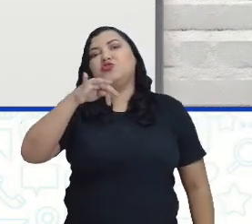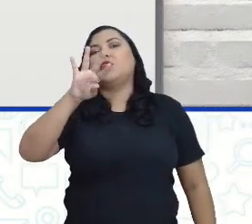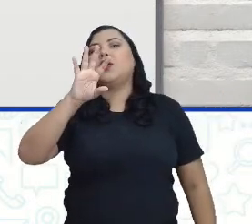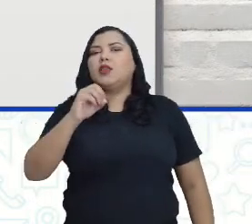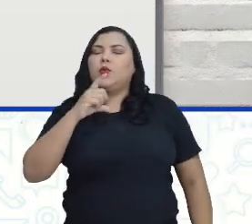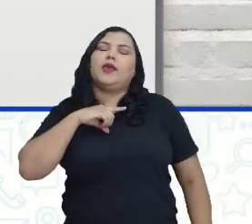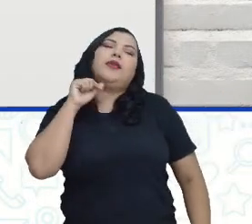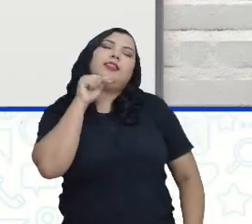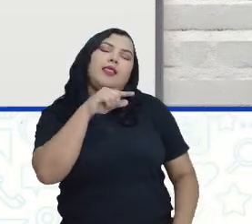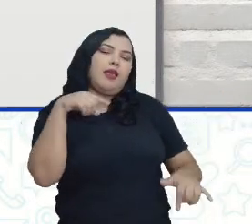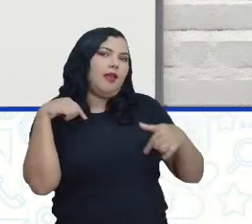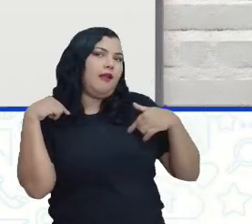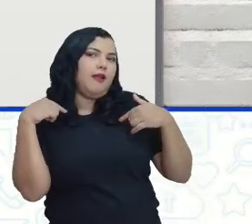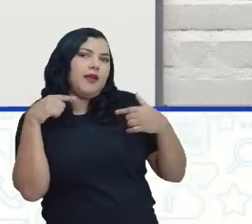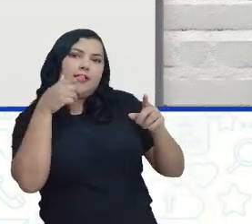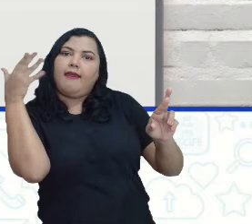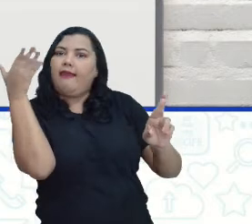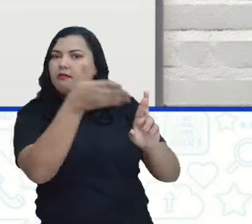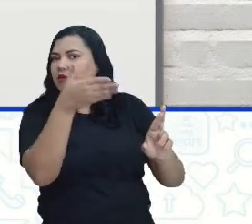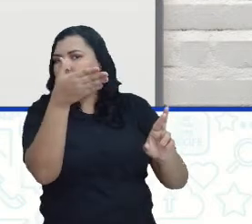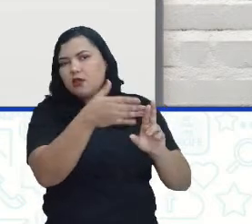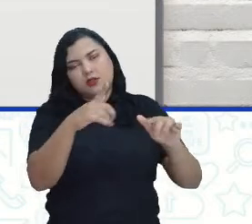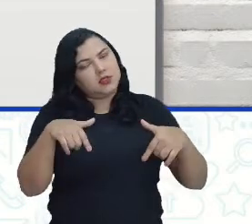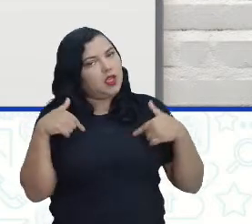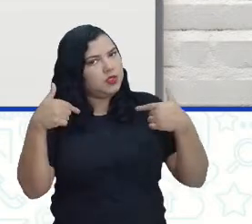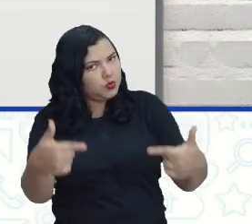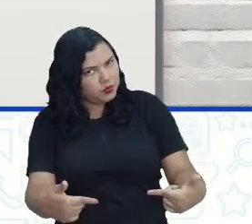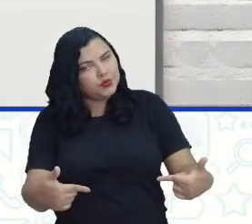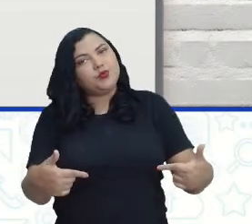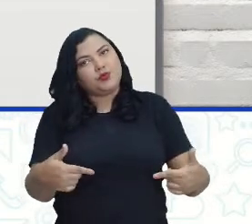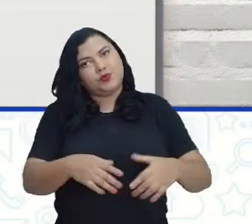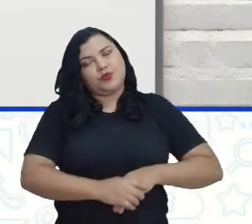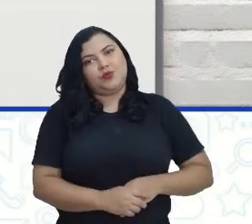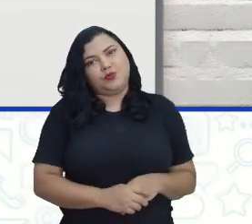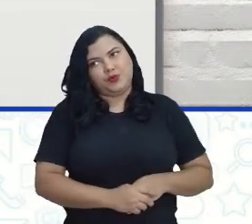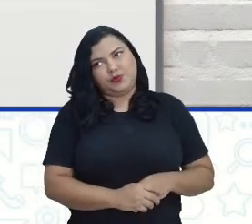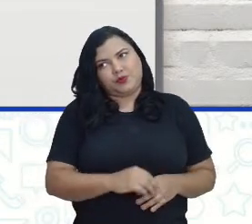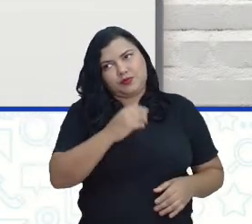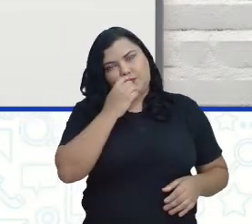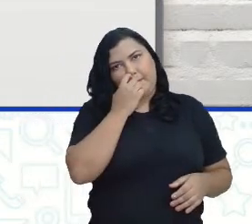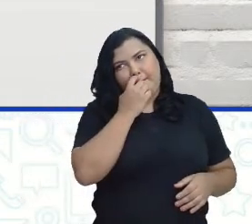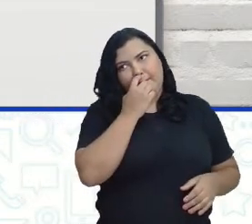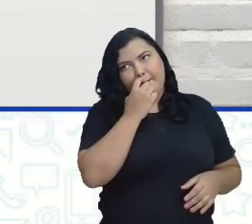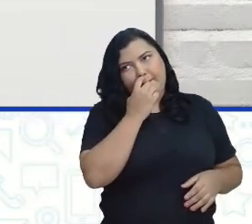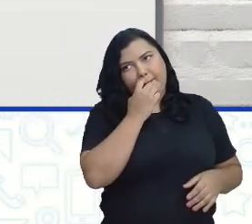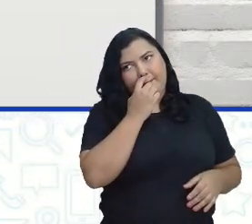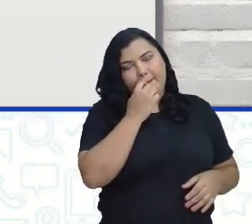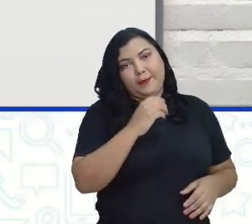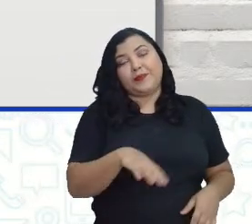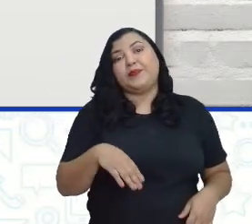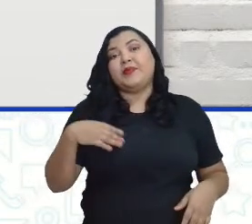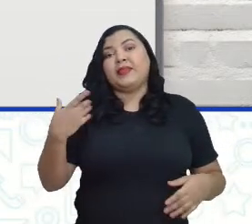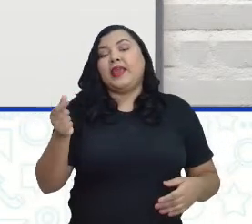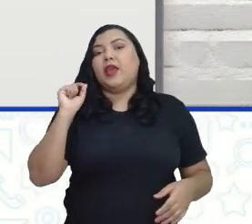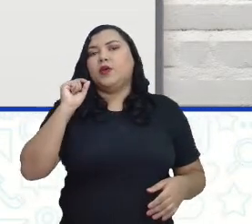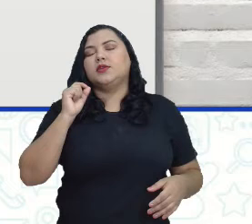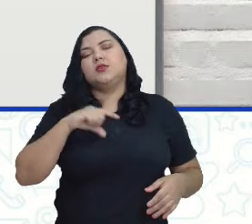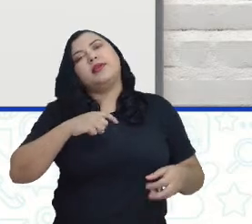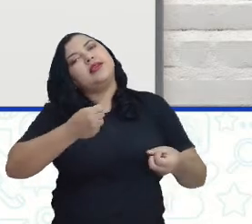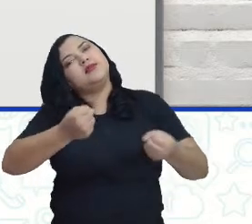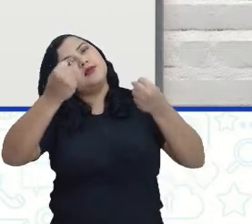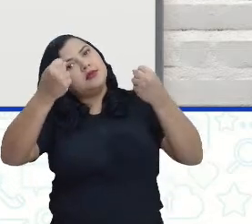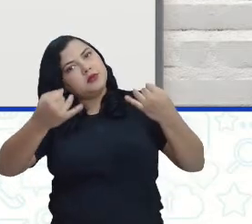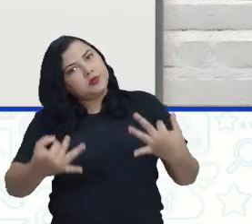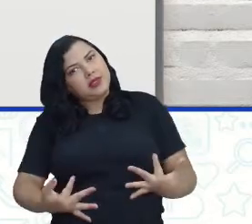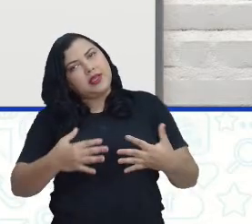é aquele que fará ação, é aquele sobre quem se fala,